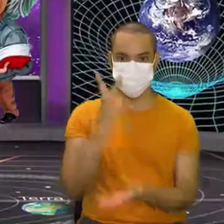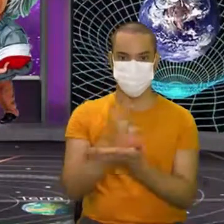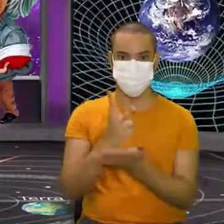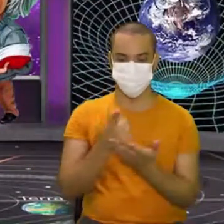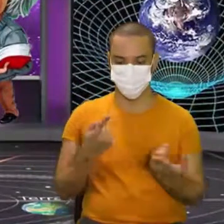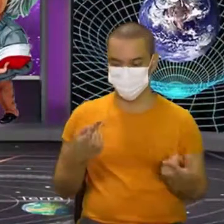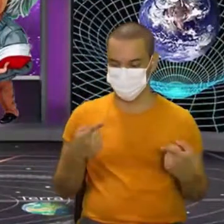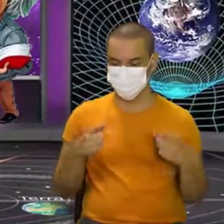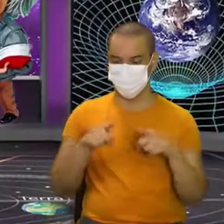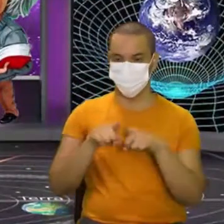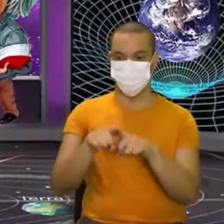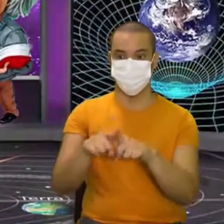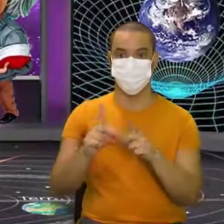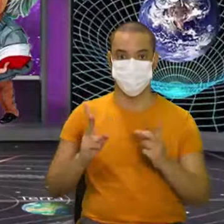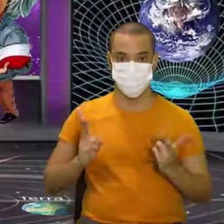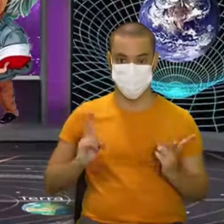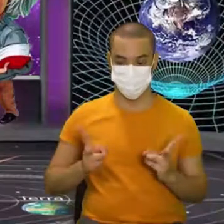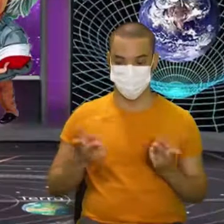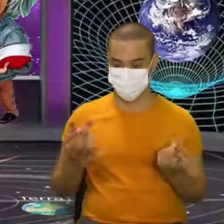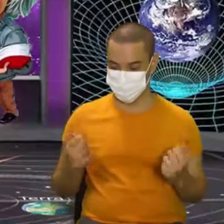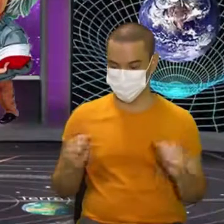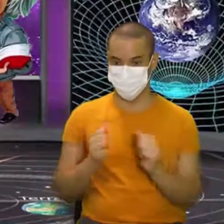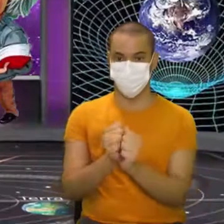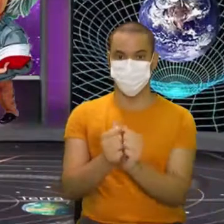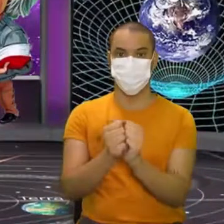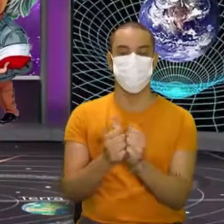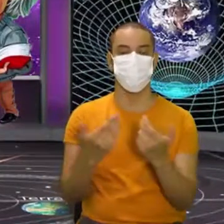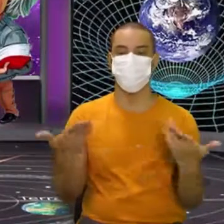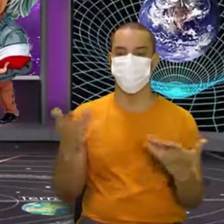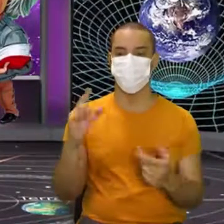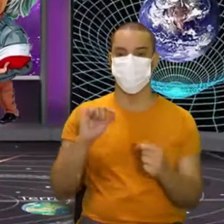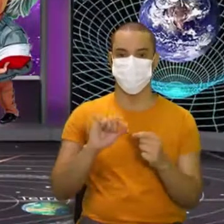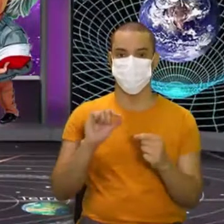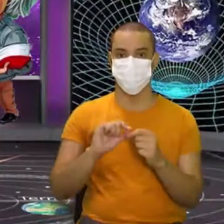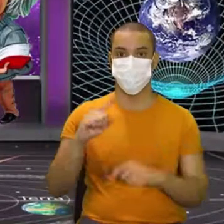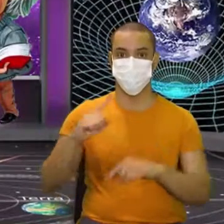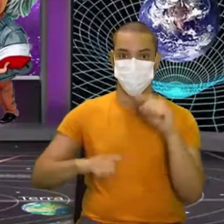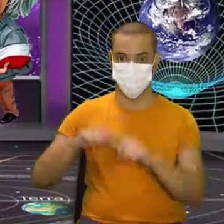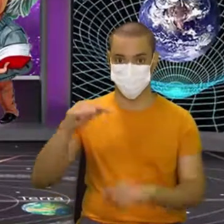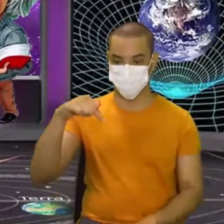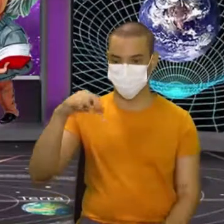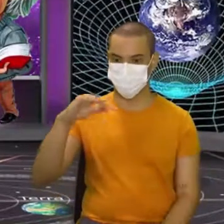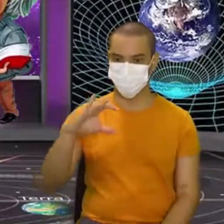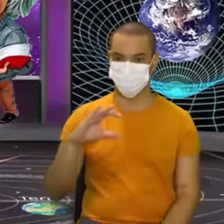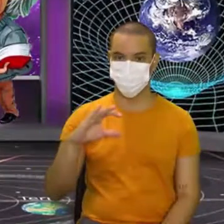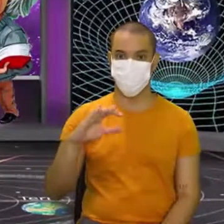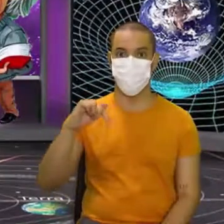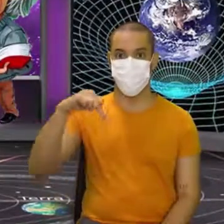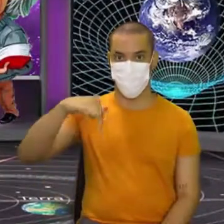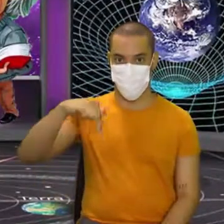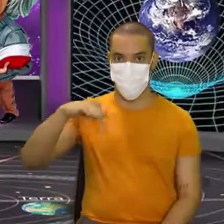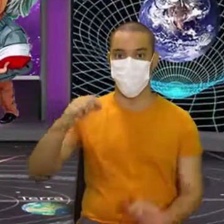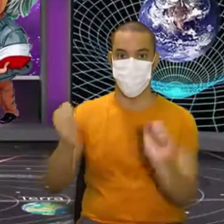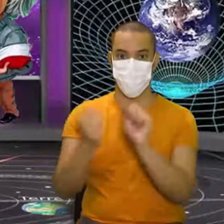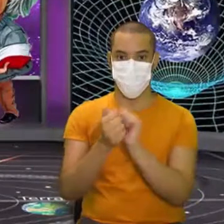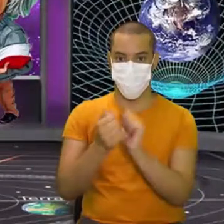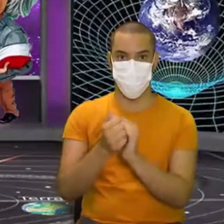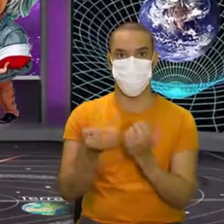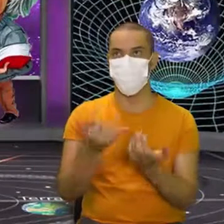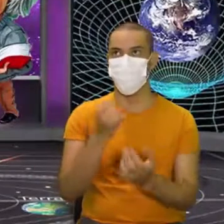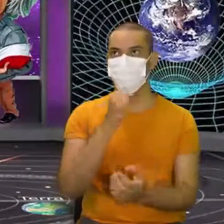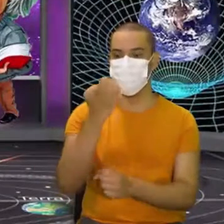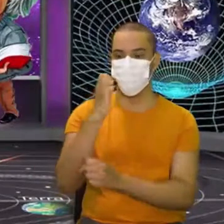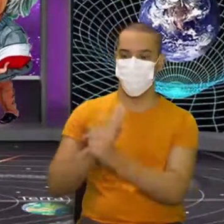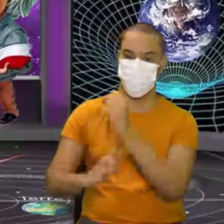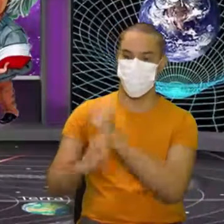todos em uma direção só que que vai fazer agora vai pegar uma carga uma partícula ou um elétron